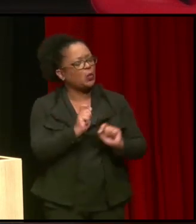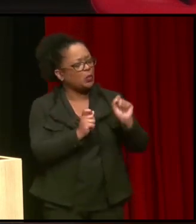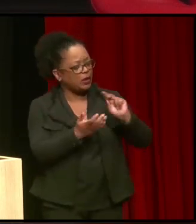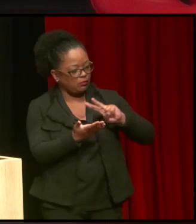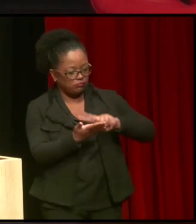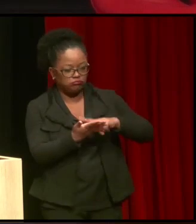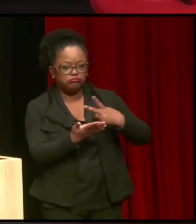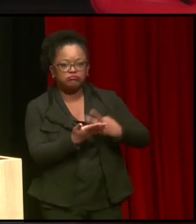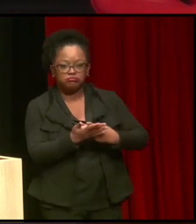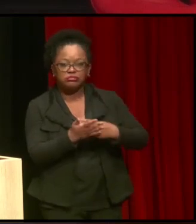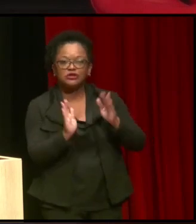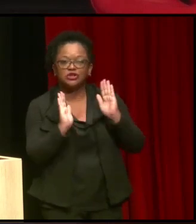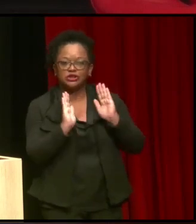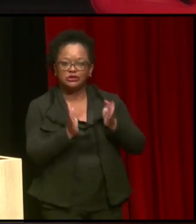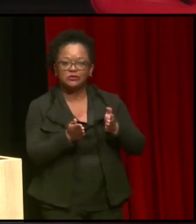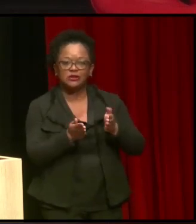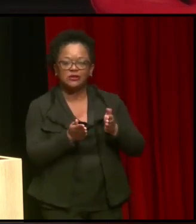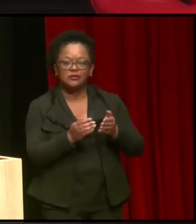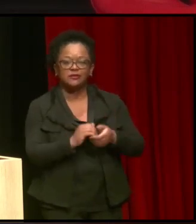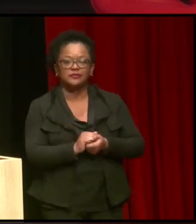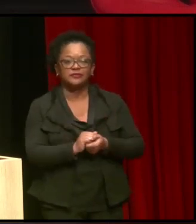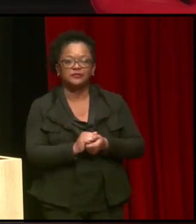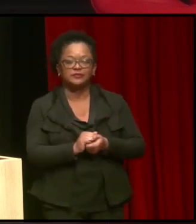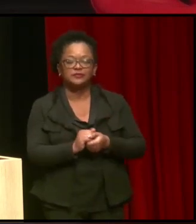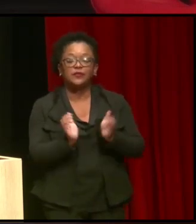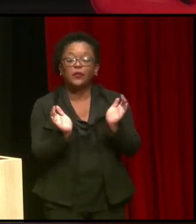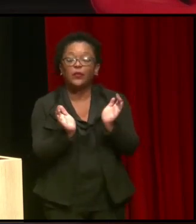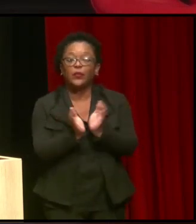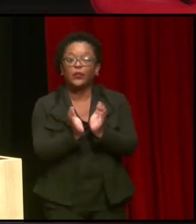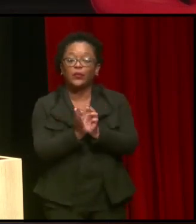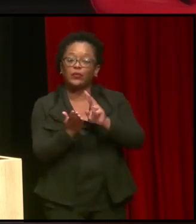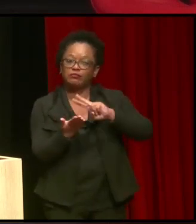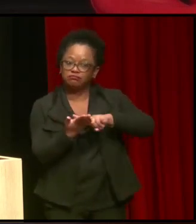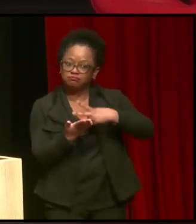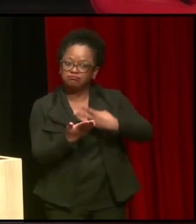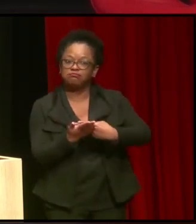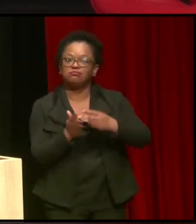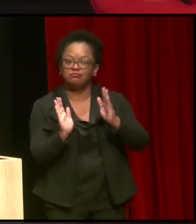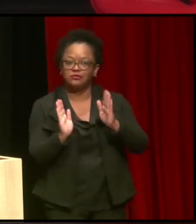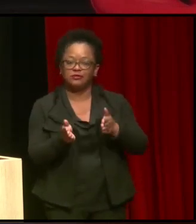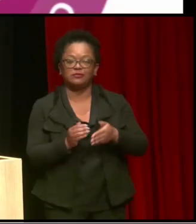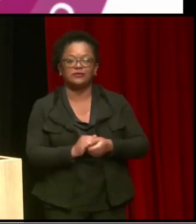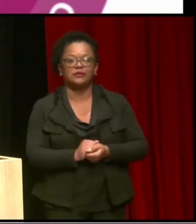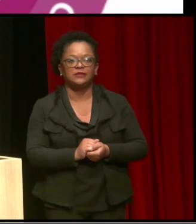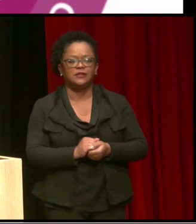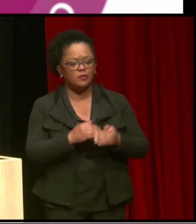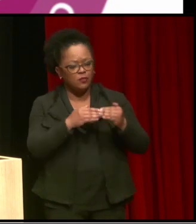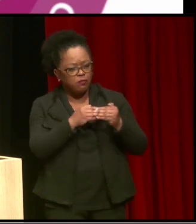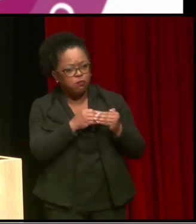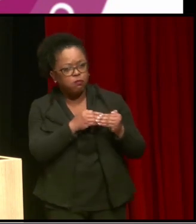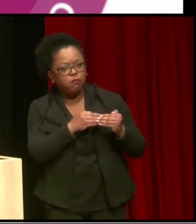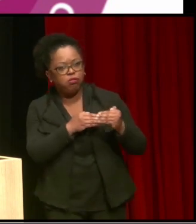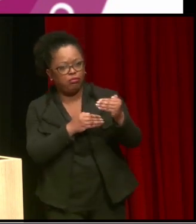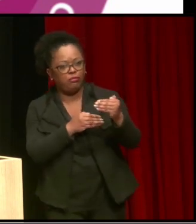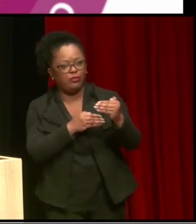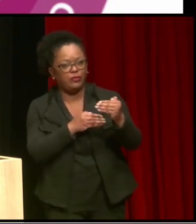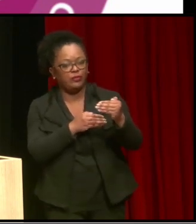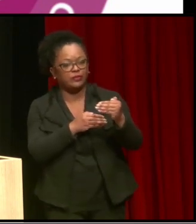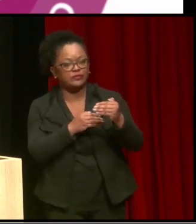Começou o trabalho. Né? Mas aquela equipe fez o trabalho. Quando vai adiante, é a